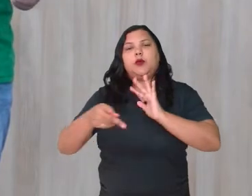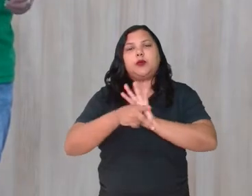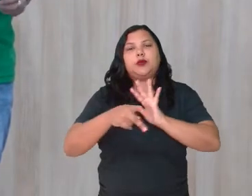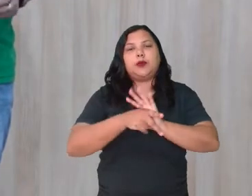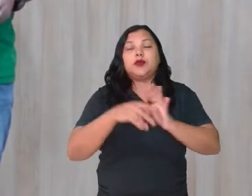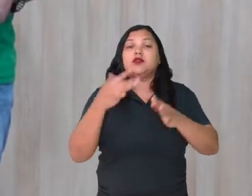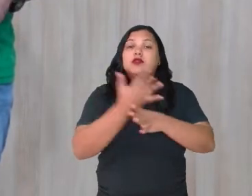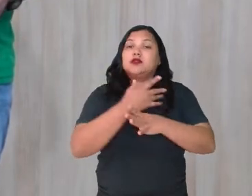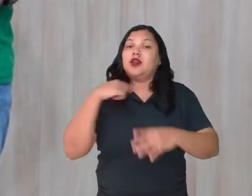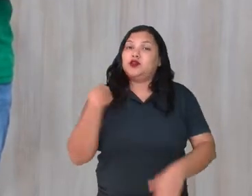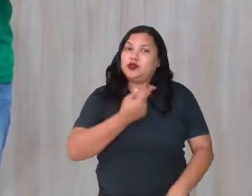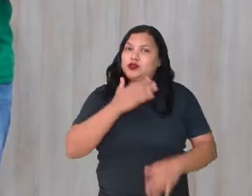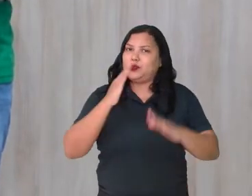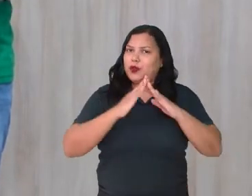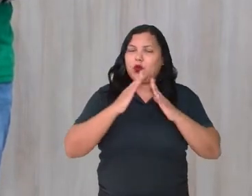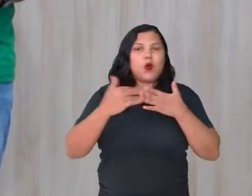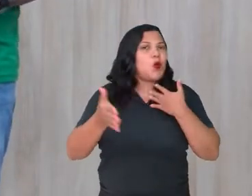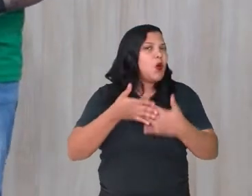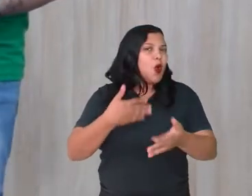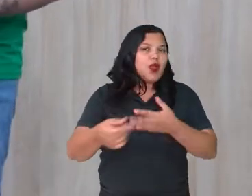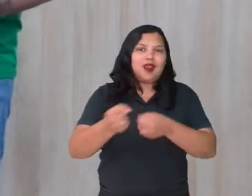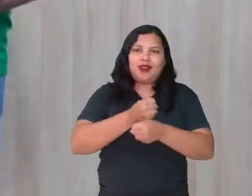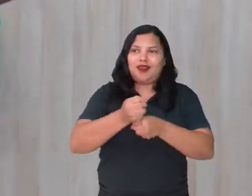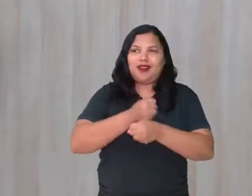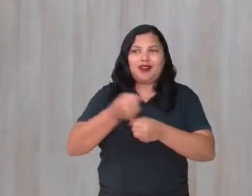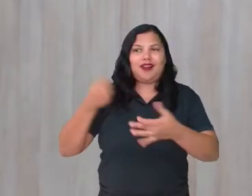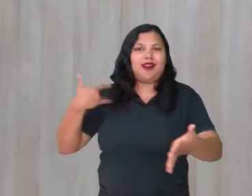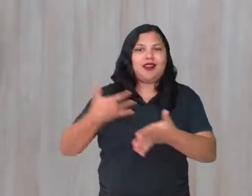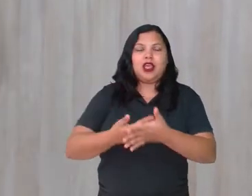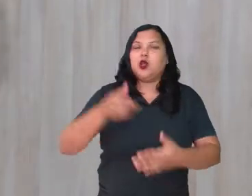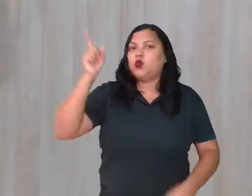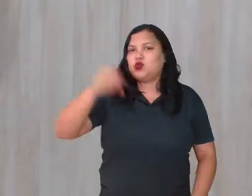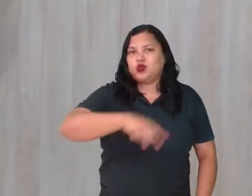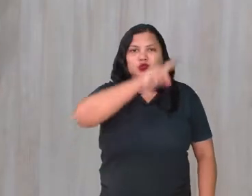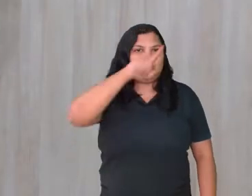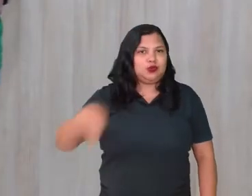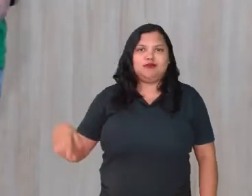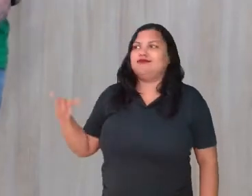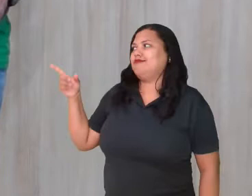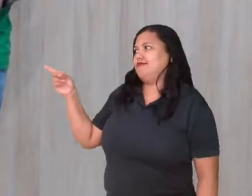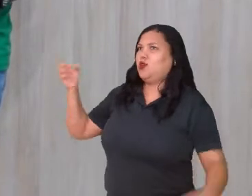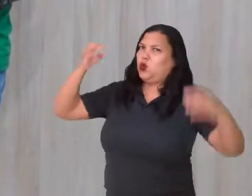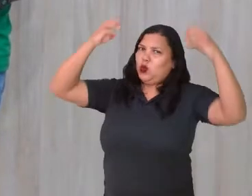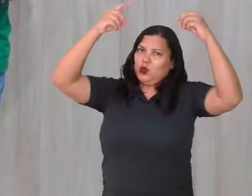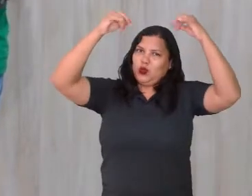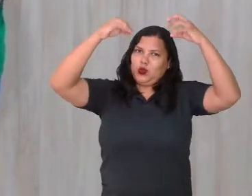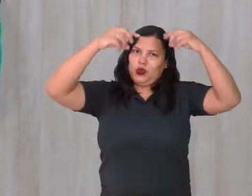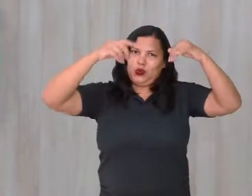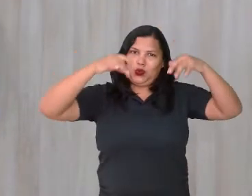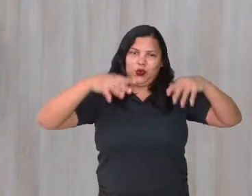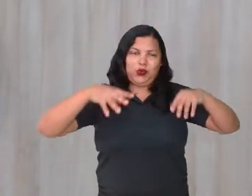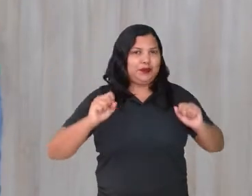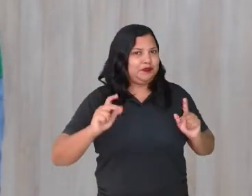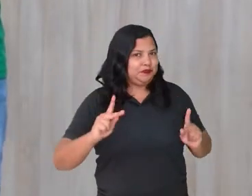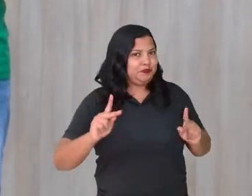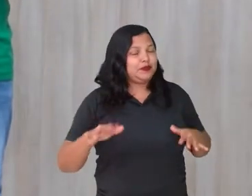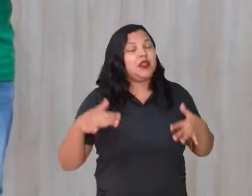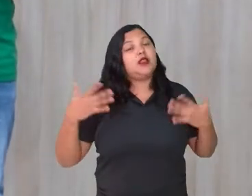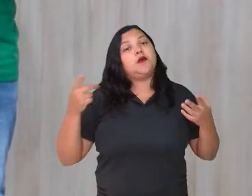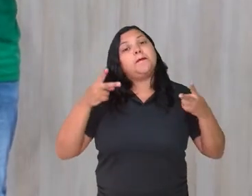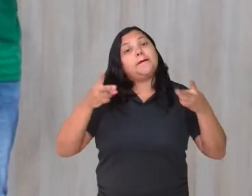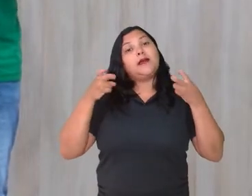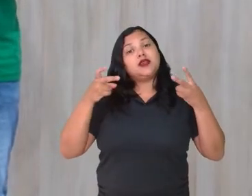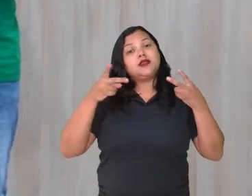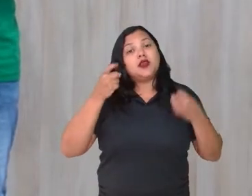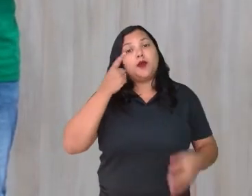gente mora, independente do período do ano ali, eu descartei a possibilidade de ser um dia com neve, tá certo? Então percebe